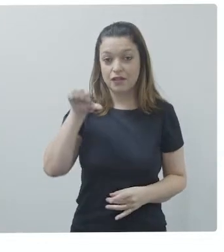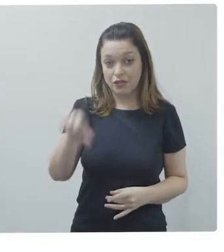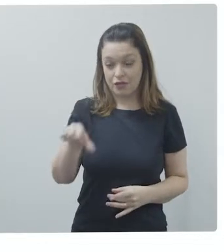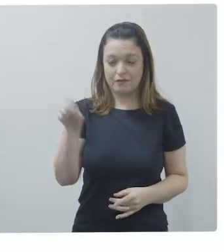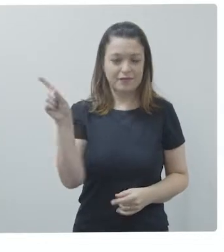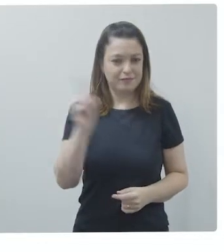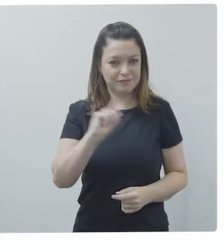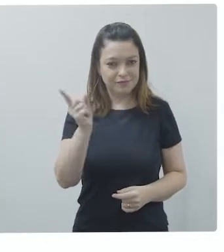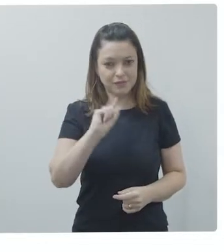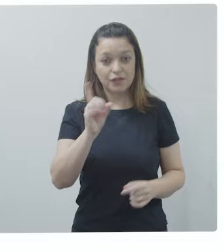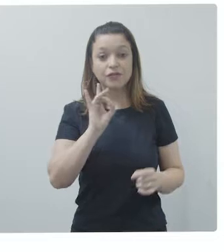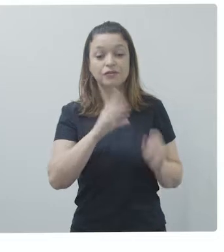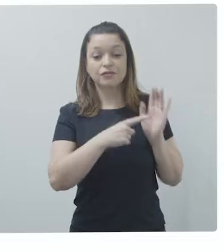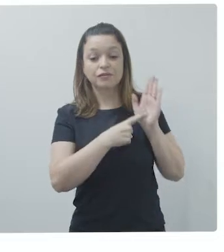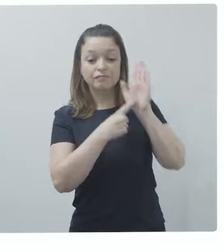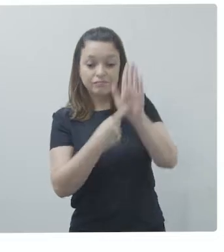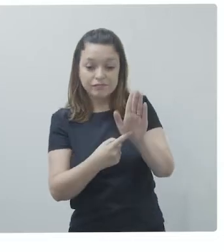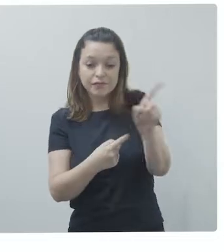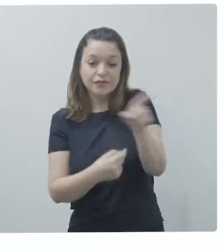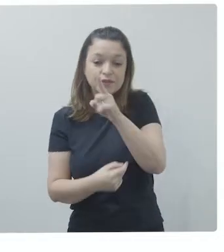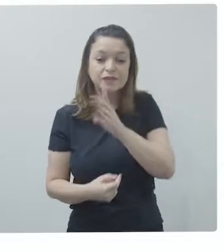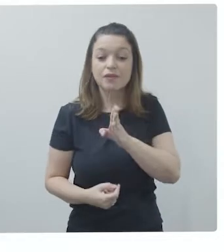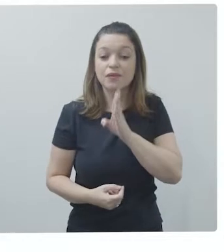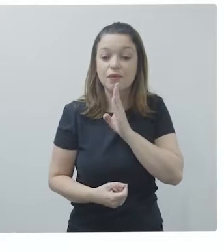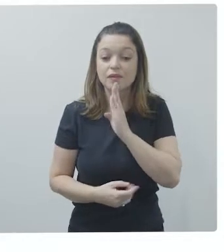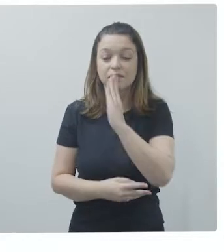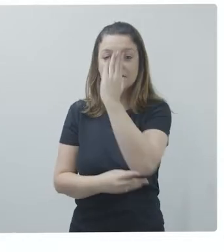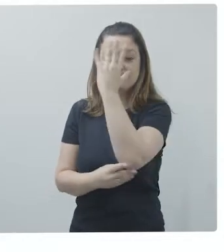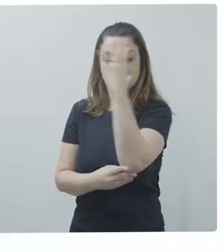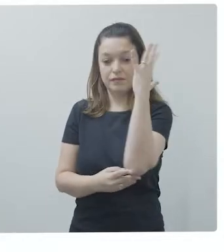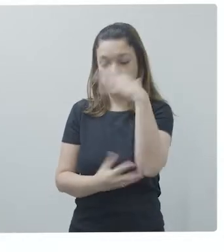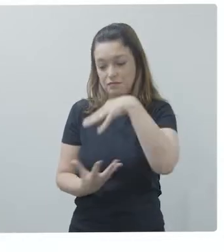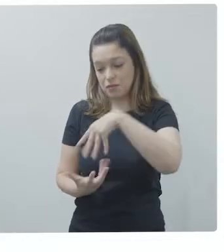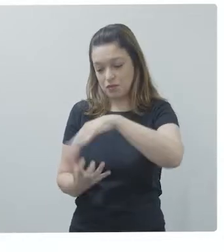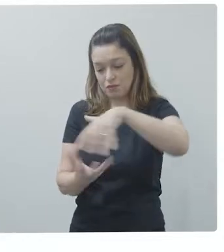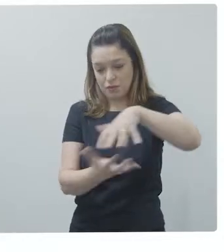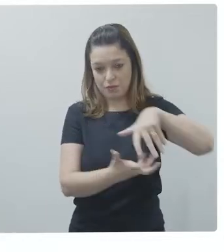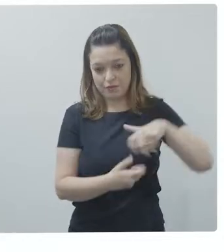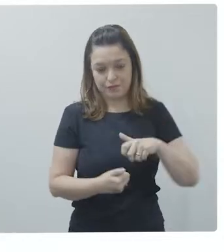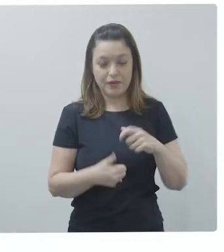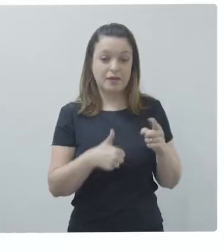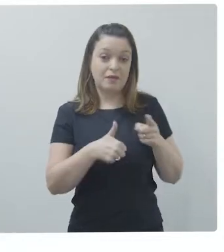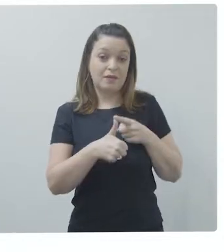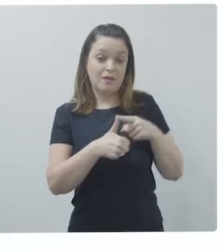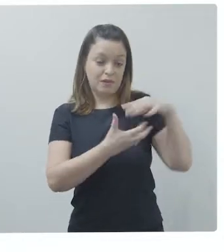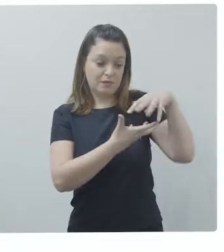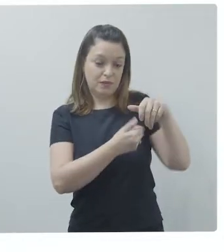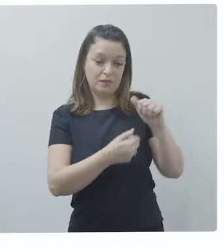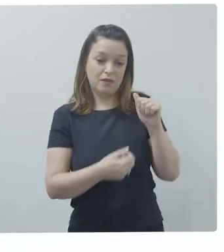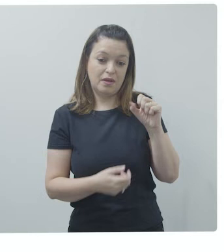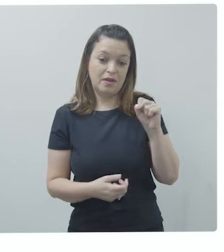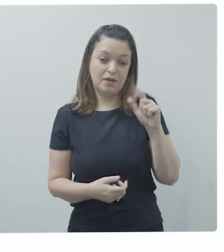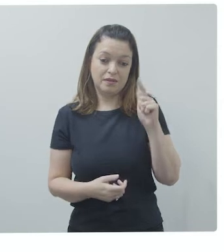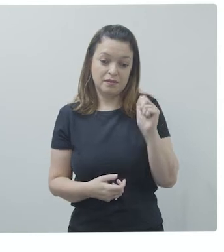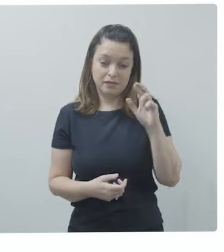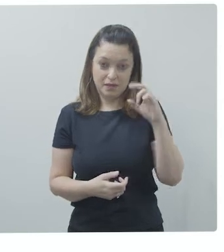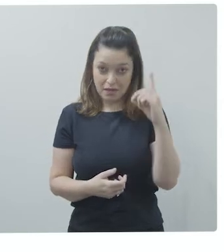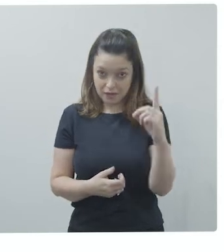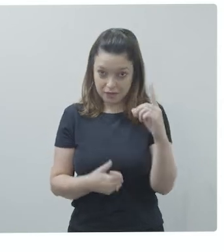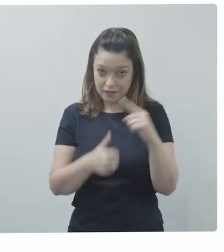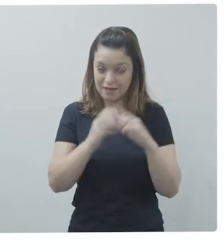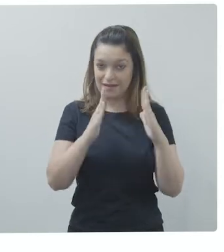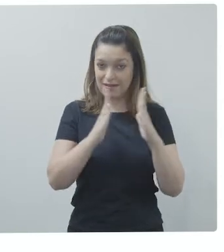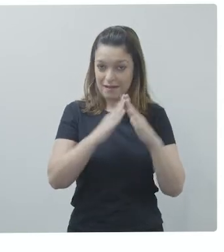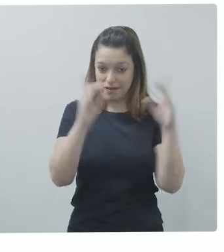vocês, só para vocês conhecerem. Então nós temos quem? Nós temos Asgard, a casa dos deuses.